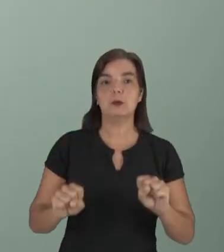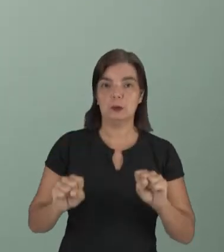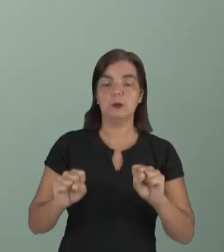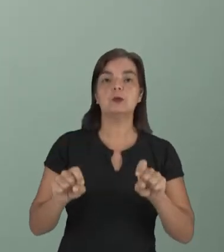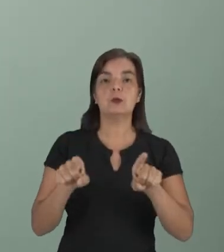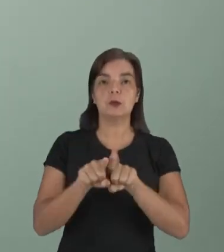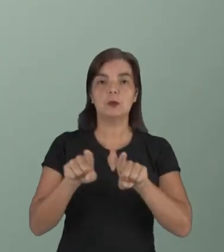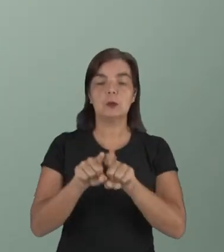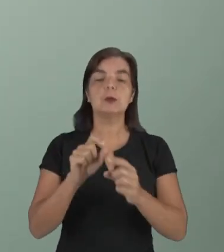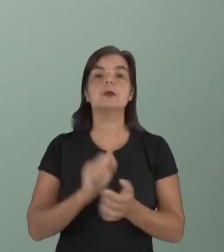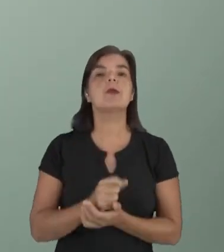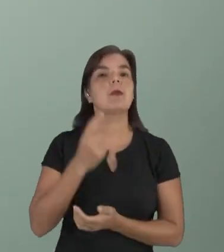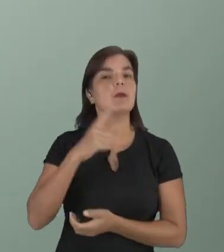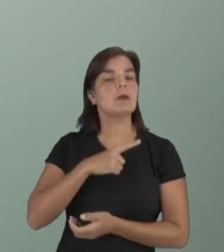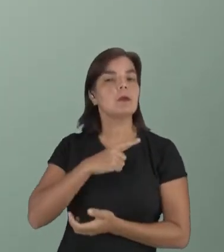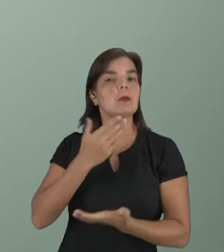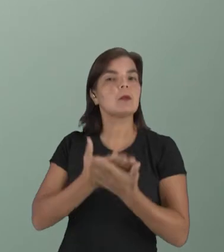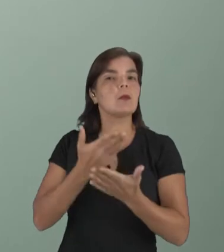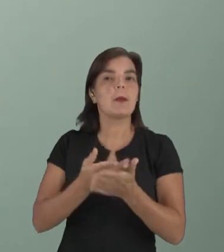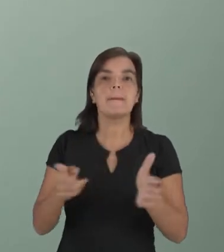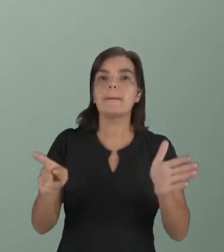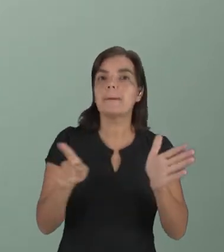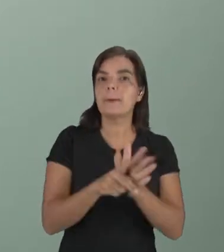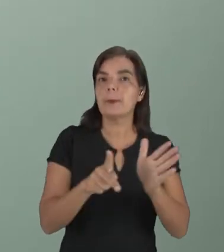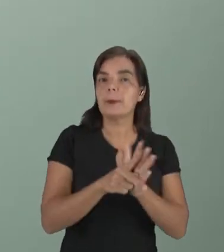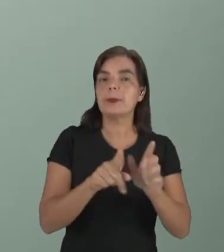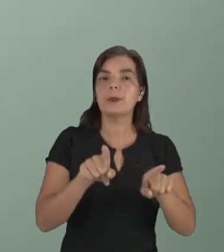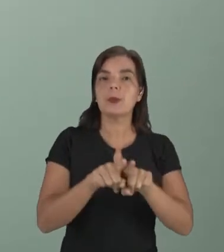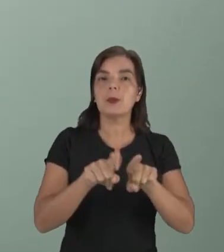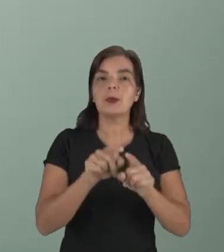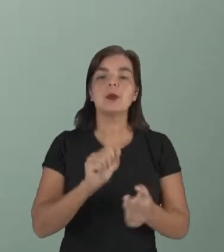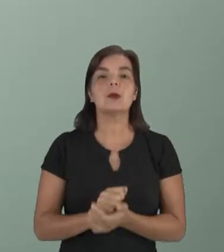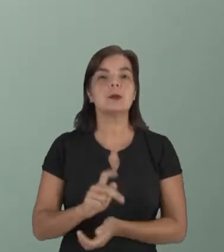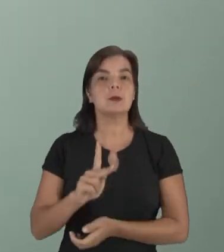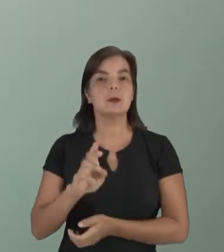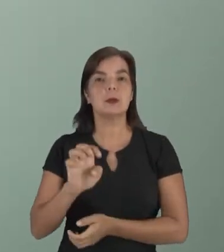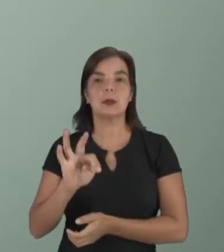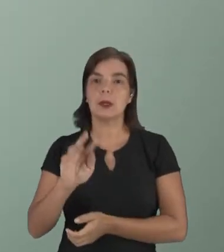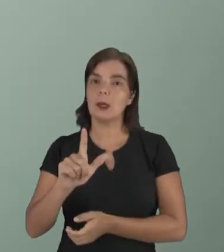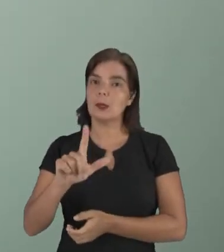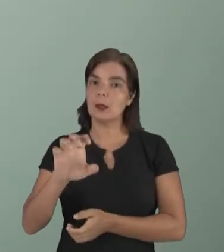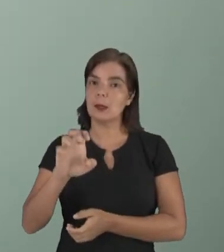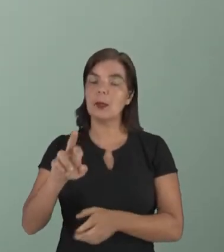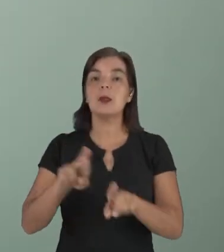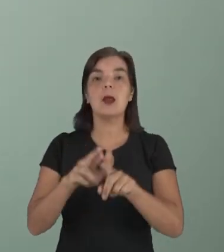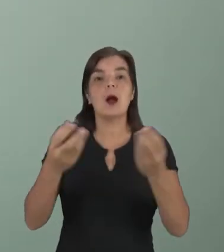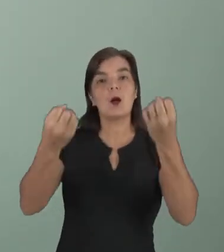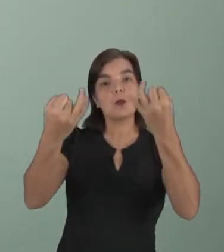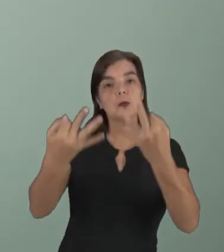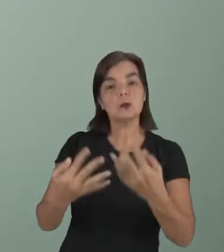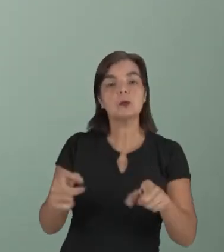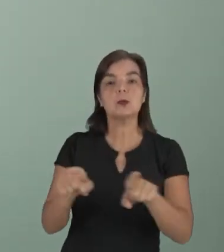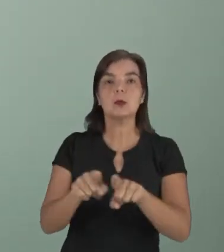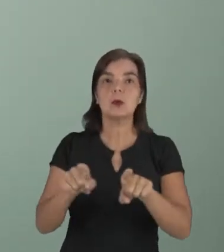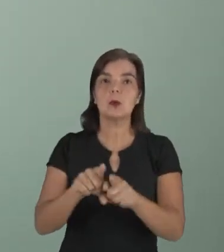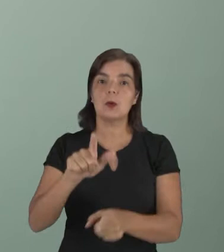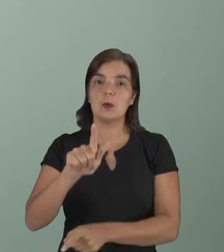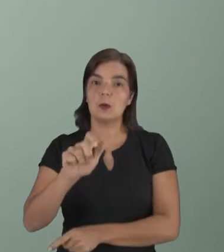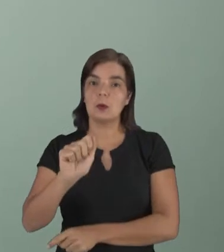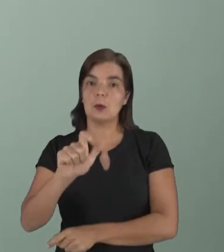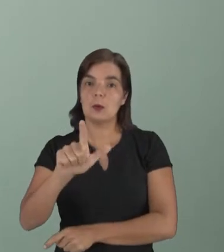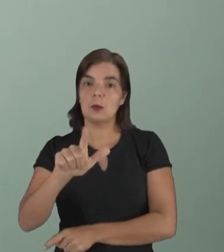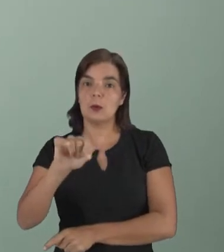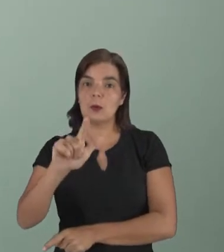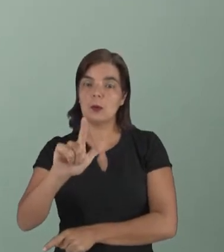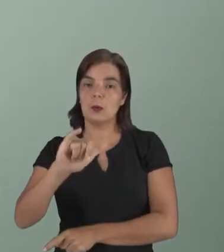geocêntrico para o heliocêntrico, tivemos uma aula específica sobre Kepler e hoje a gente fala de Galileu também, que relacionava-se ainda